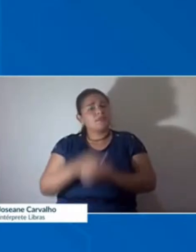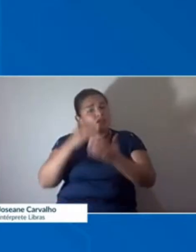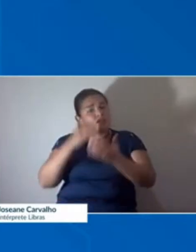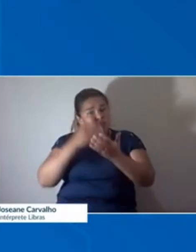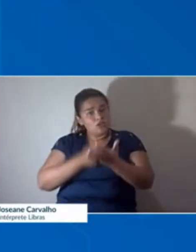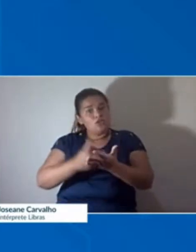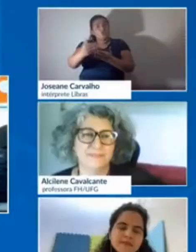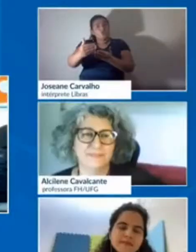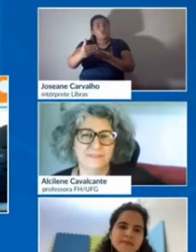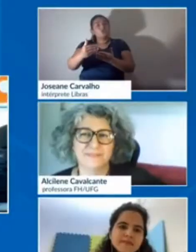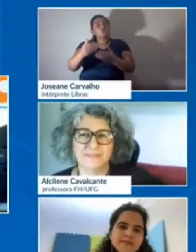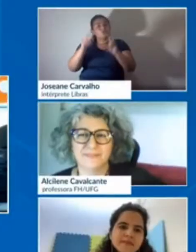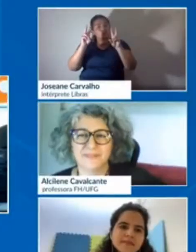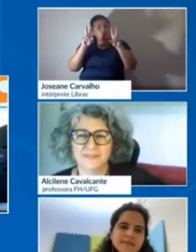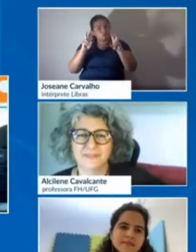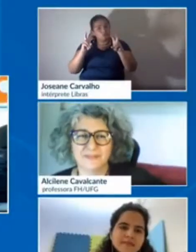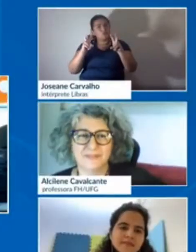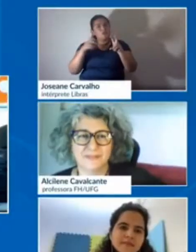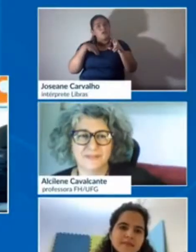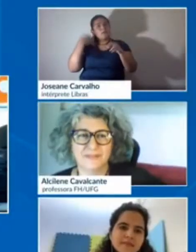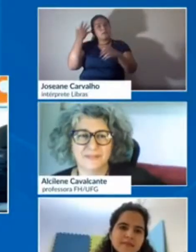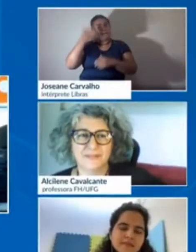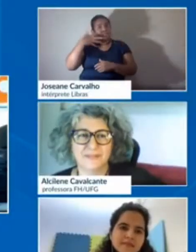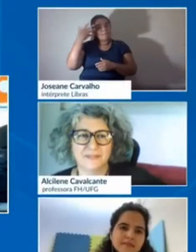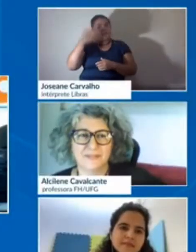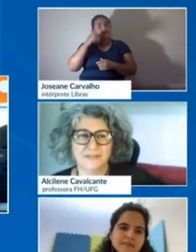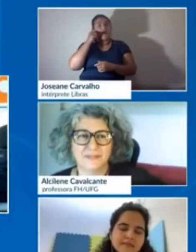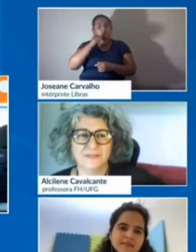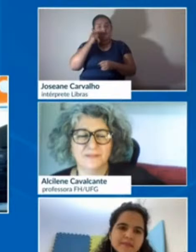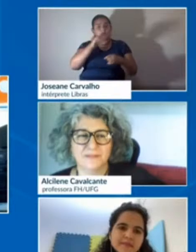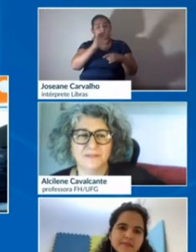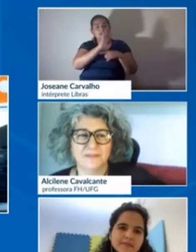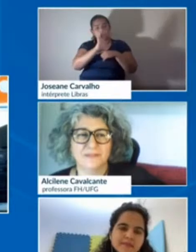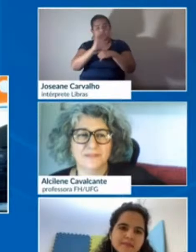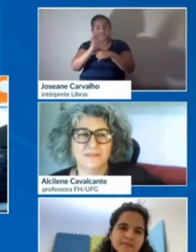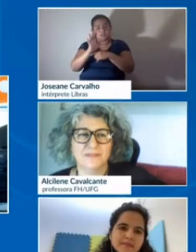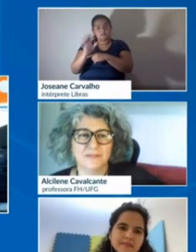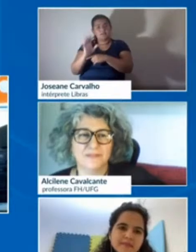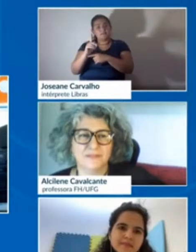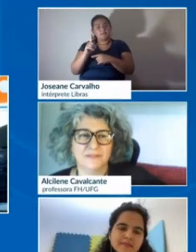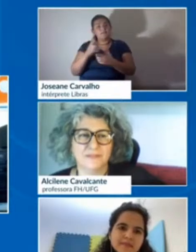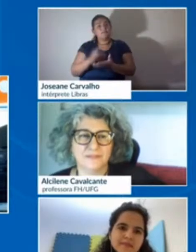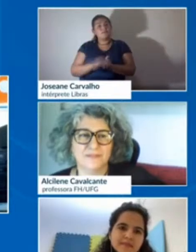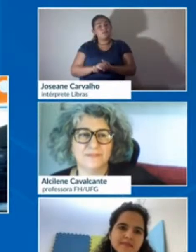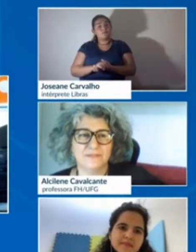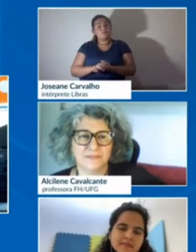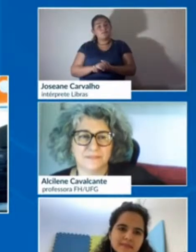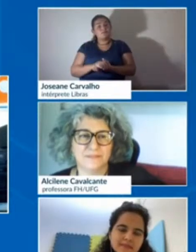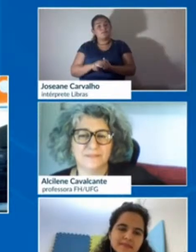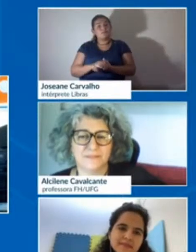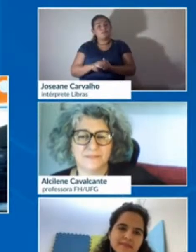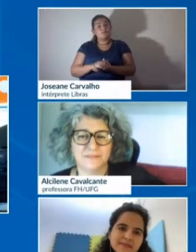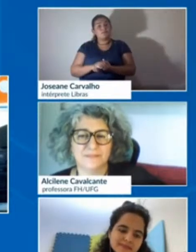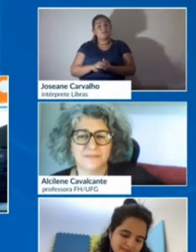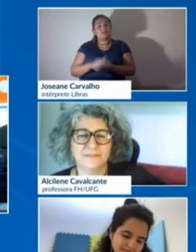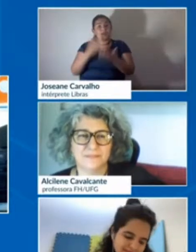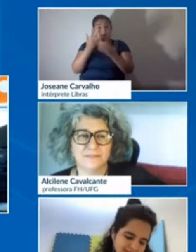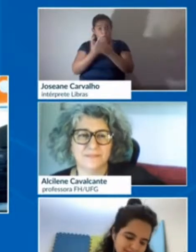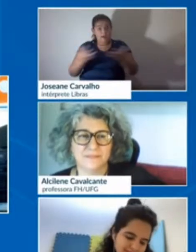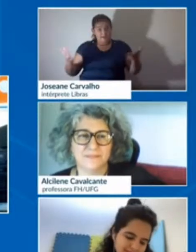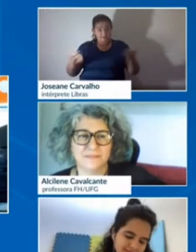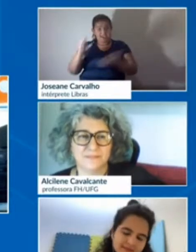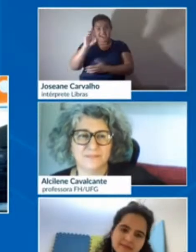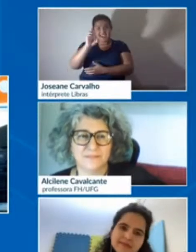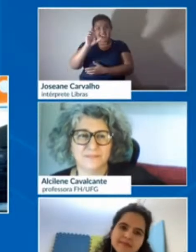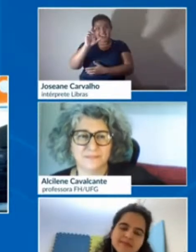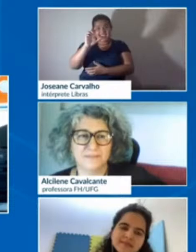falar um pouco mais sobre a participação da mulher no cinema, para destacar essas obras, é o Elas Fazem Cinema, né? Queria que